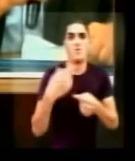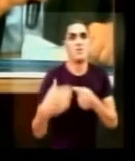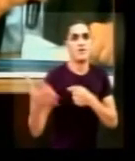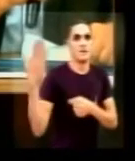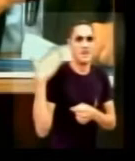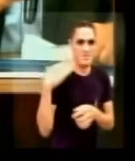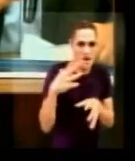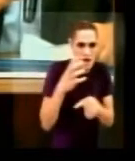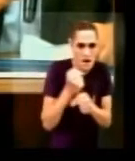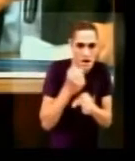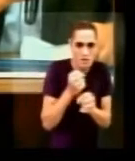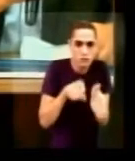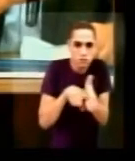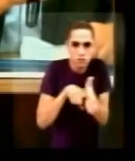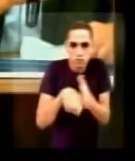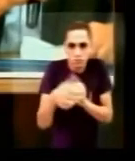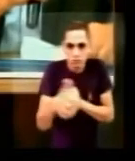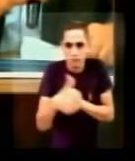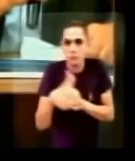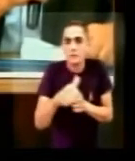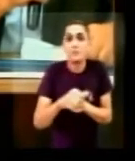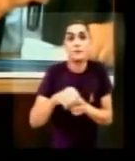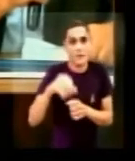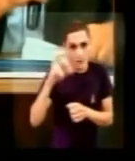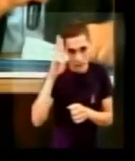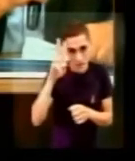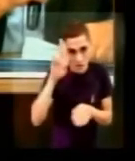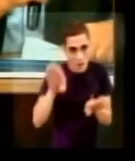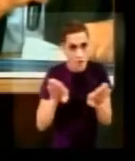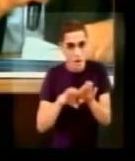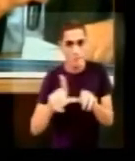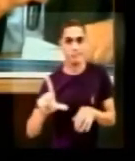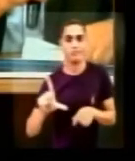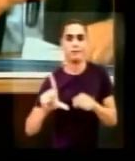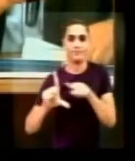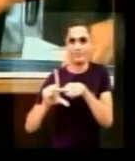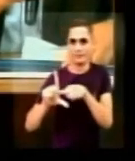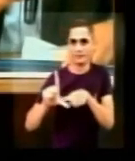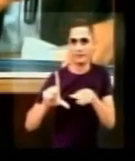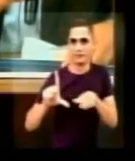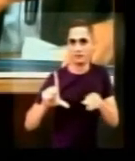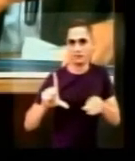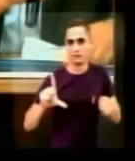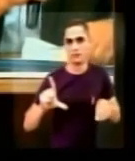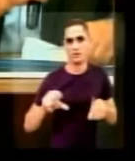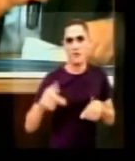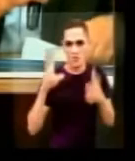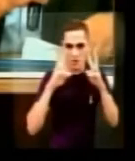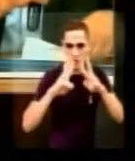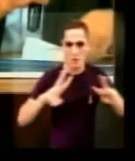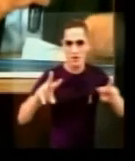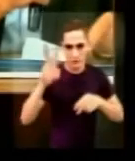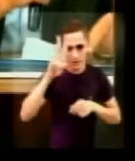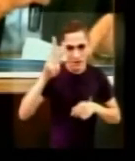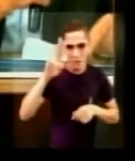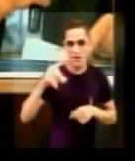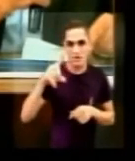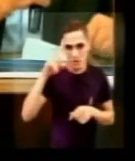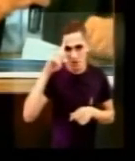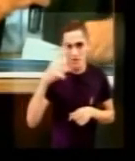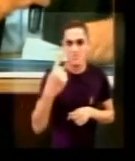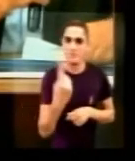Lembrar, lá no começo da linha amarela, lá em cima, você vai ver que no dia 1º de agosto nós tínhamos uma